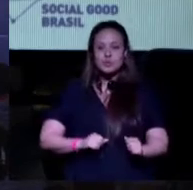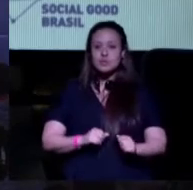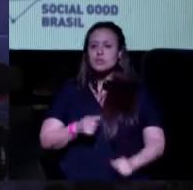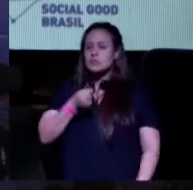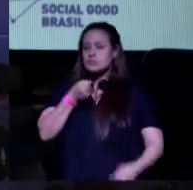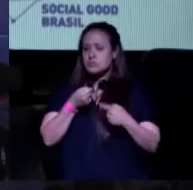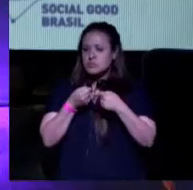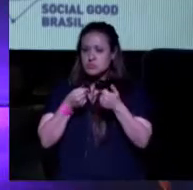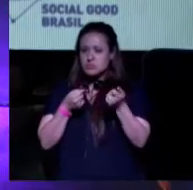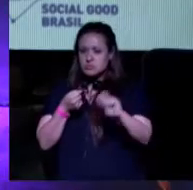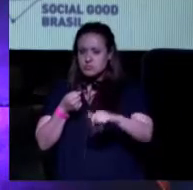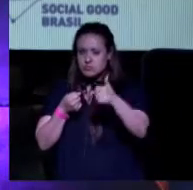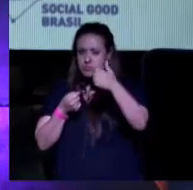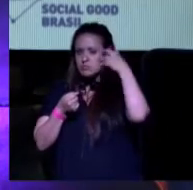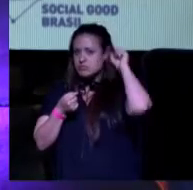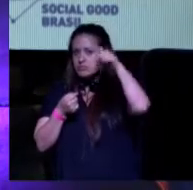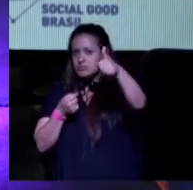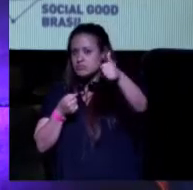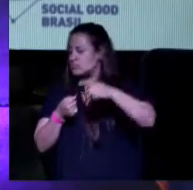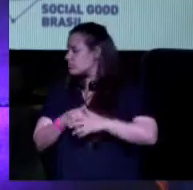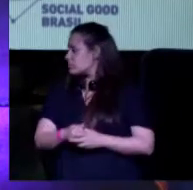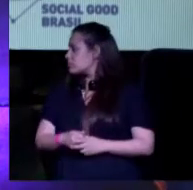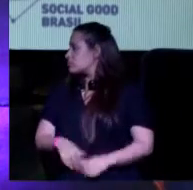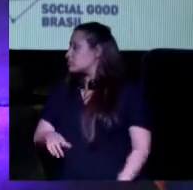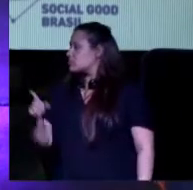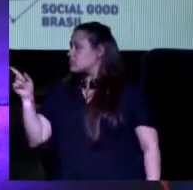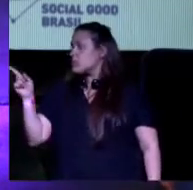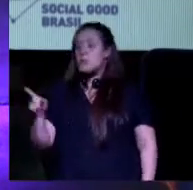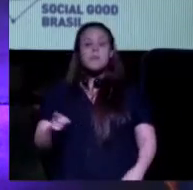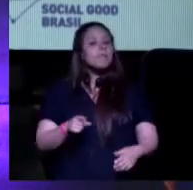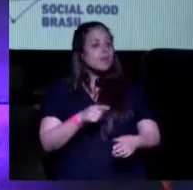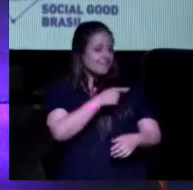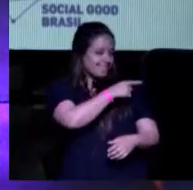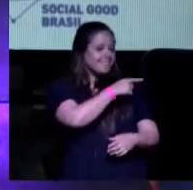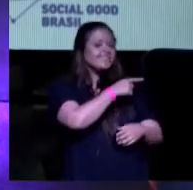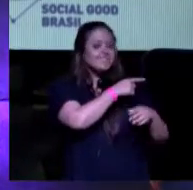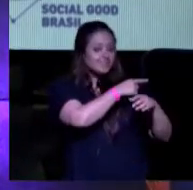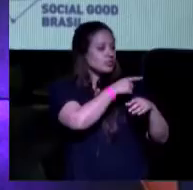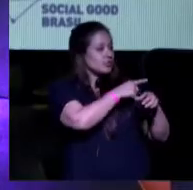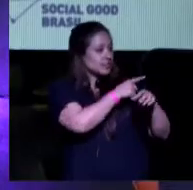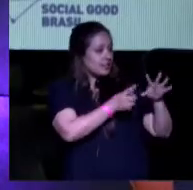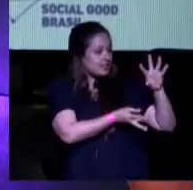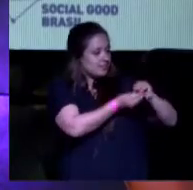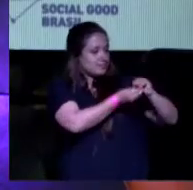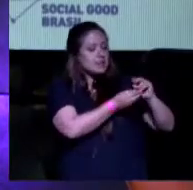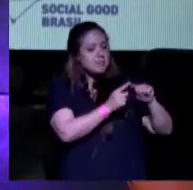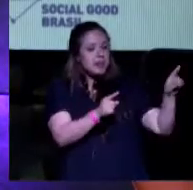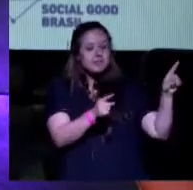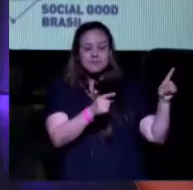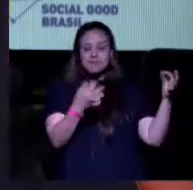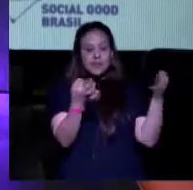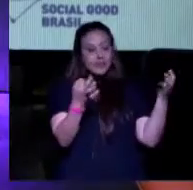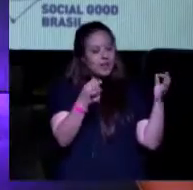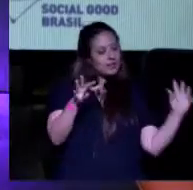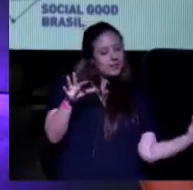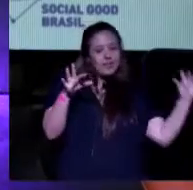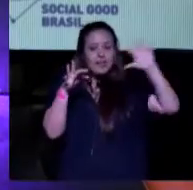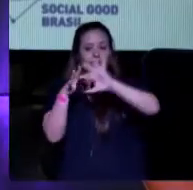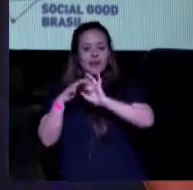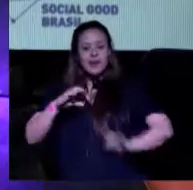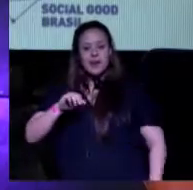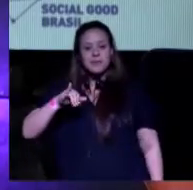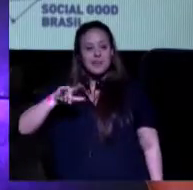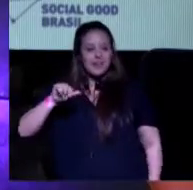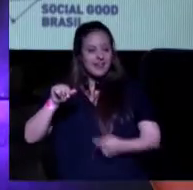ouvindo acho que ele fez um muito fez um link perfeita com a fala da camilla aqui na então